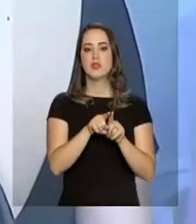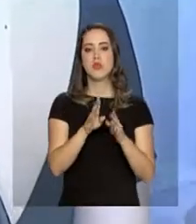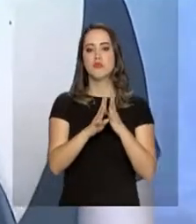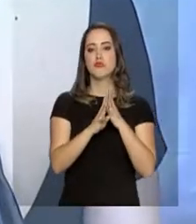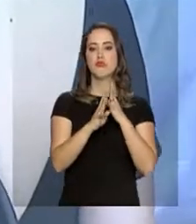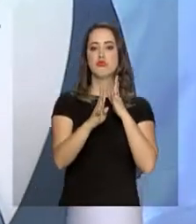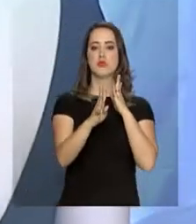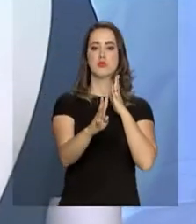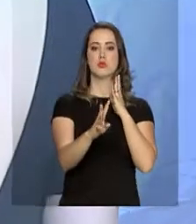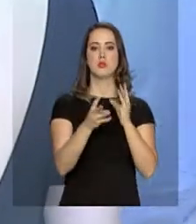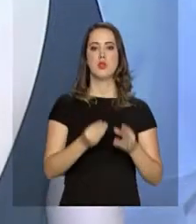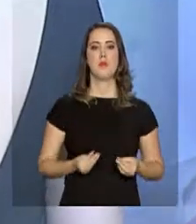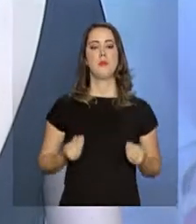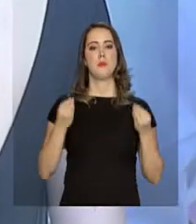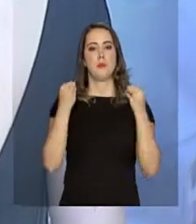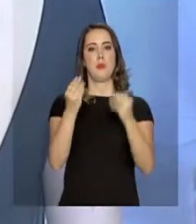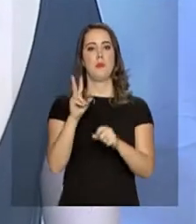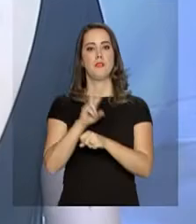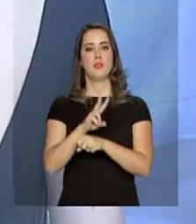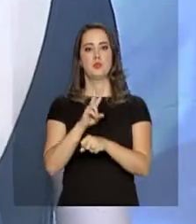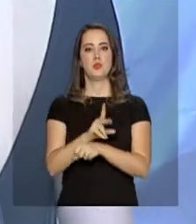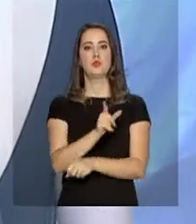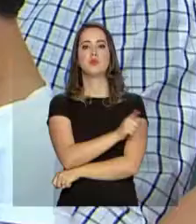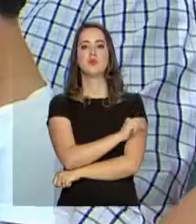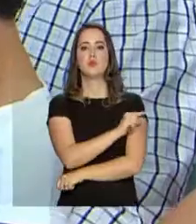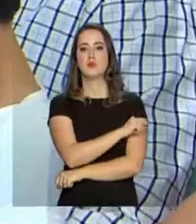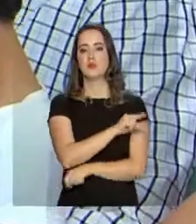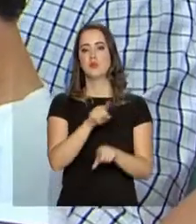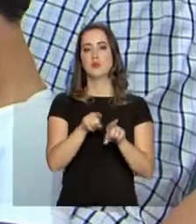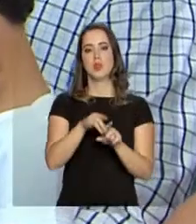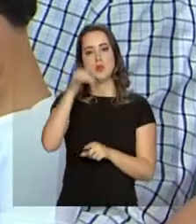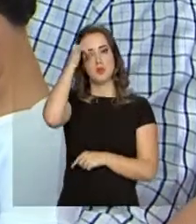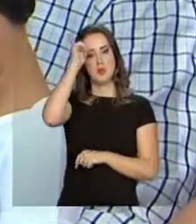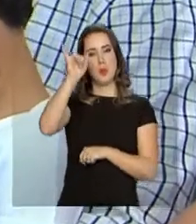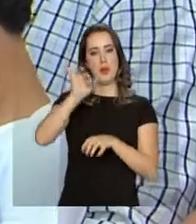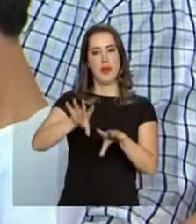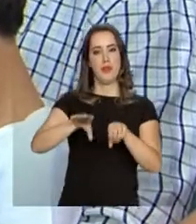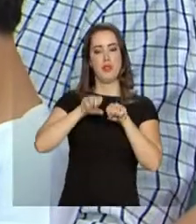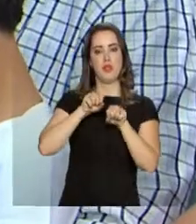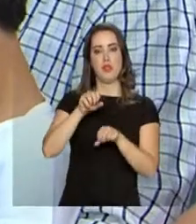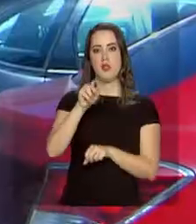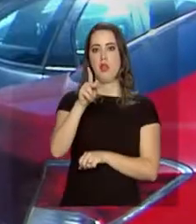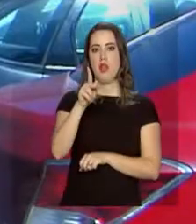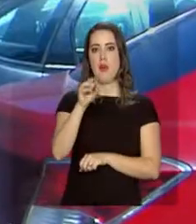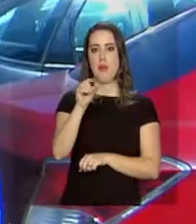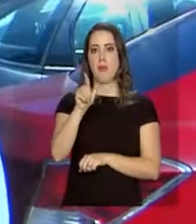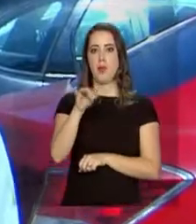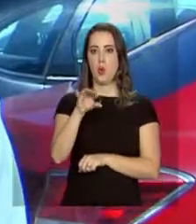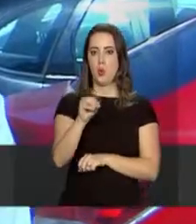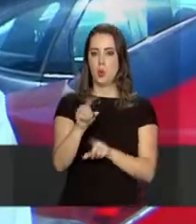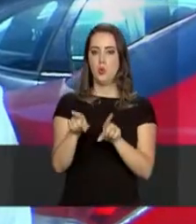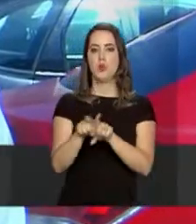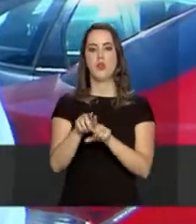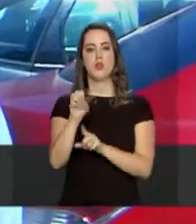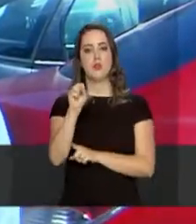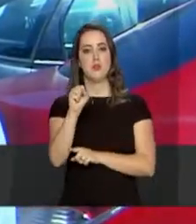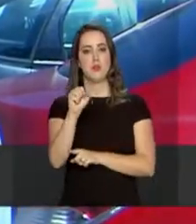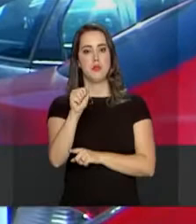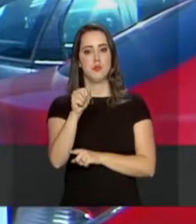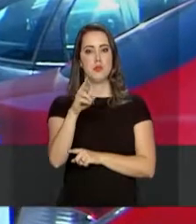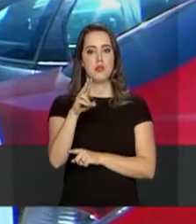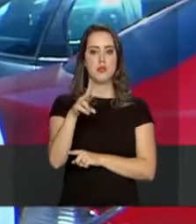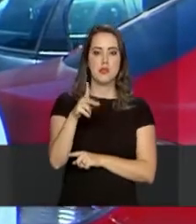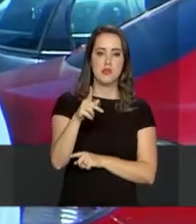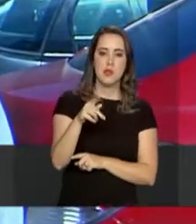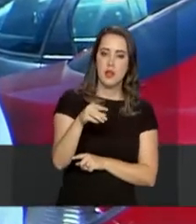fila é para garantir a imunização das crianças contra a poliomielite e sarampo nós ouvimos o noticiário ea gente fica